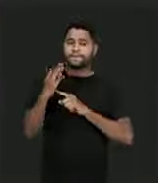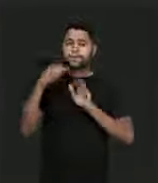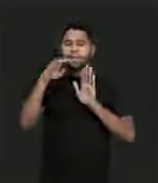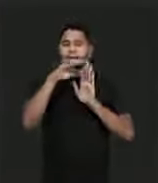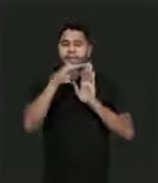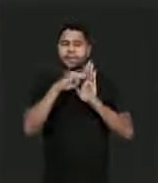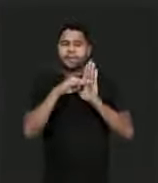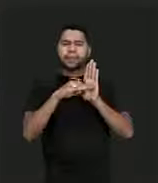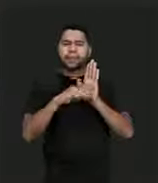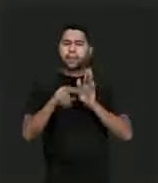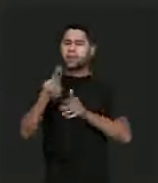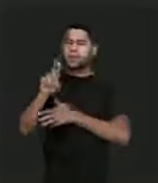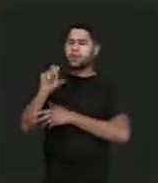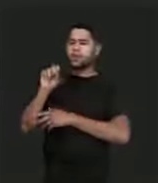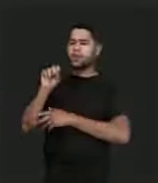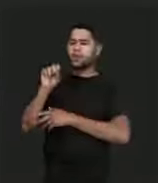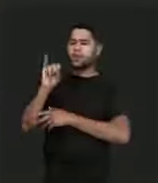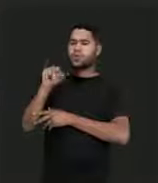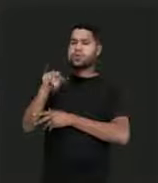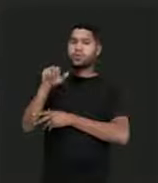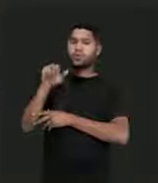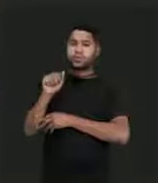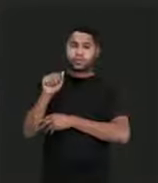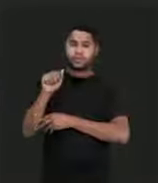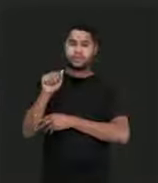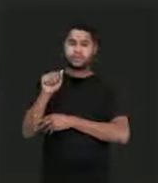uma usina